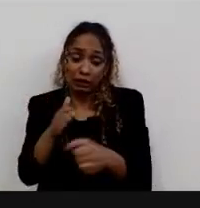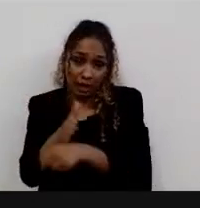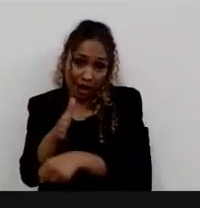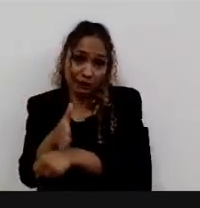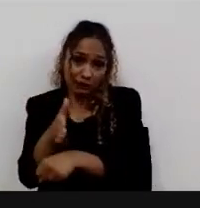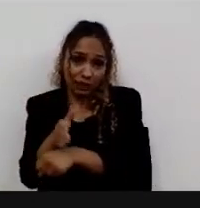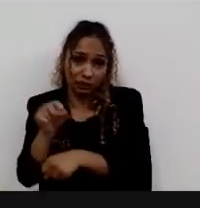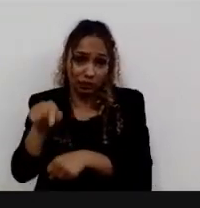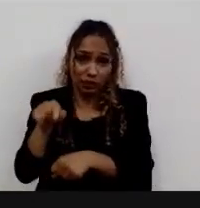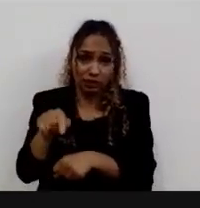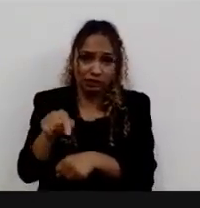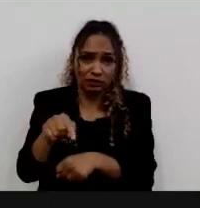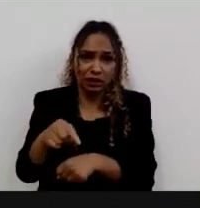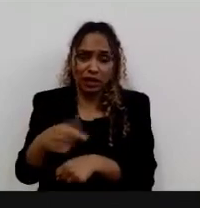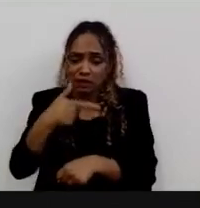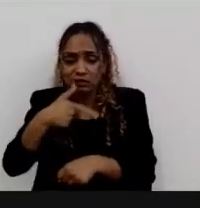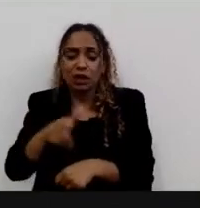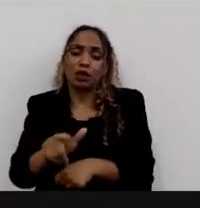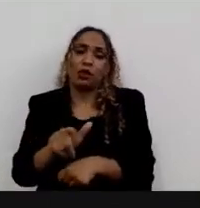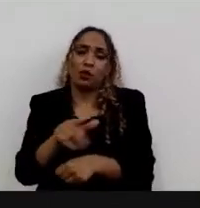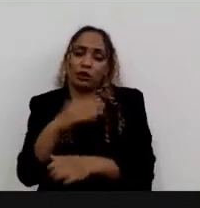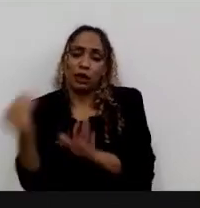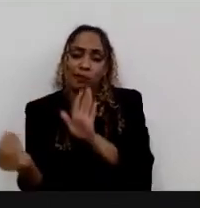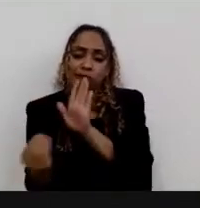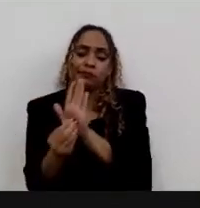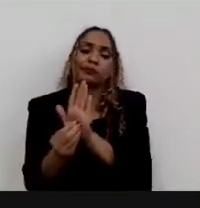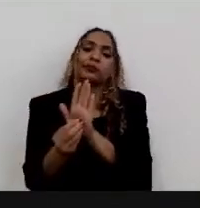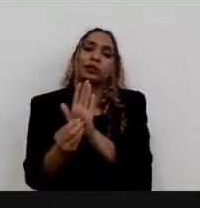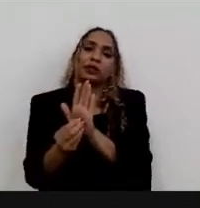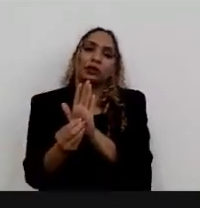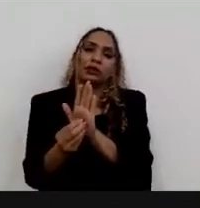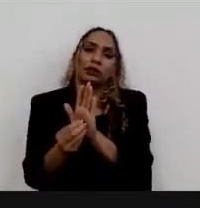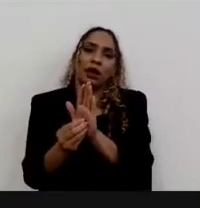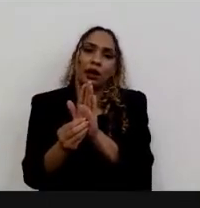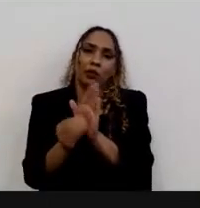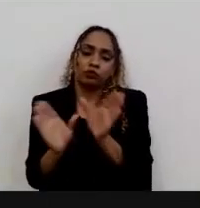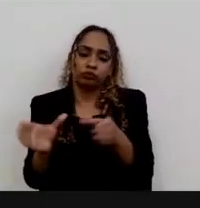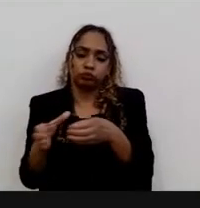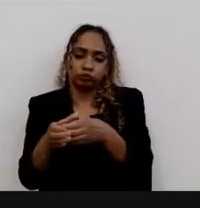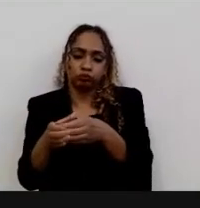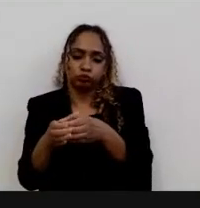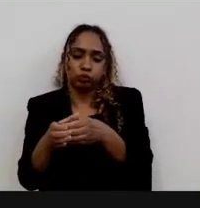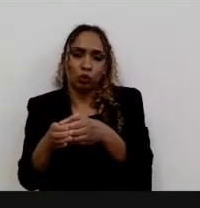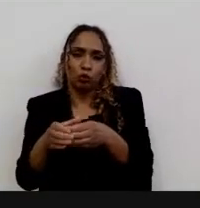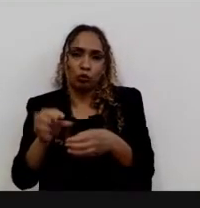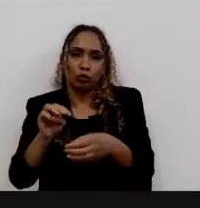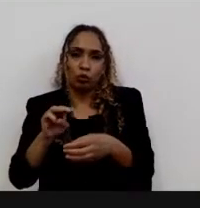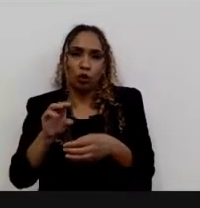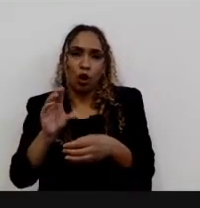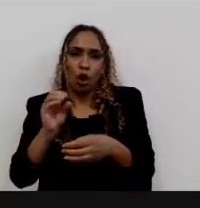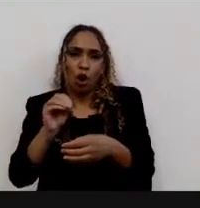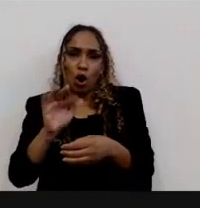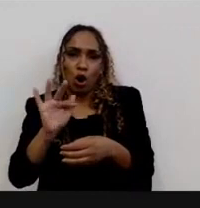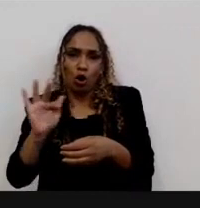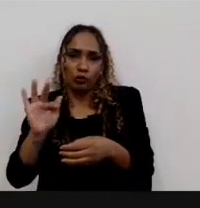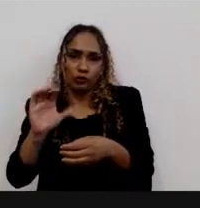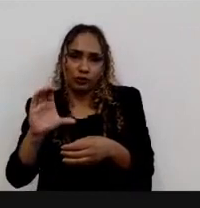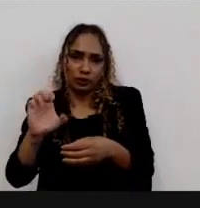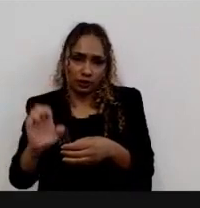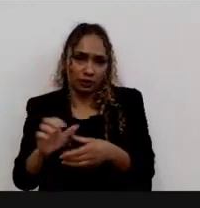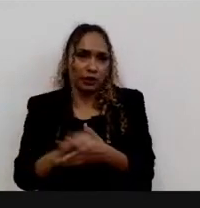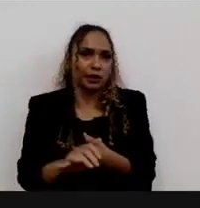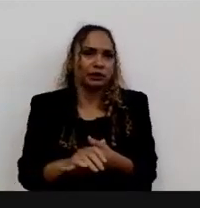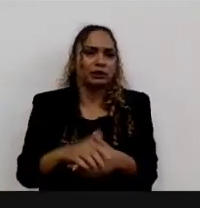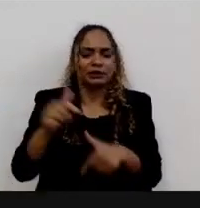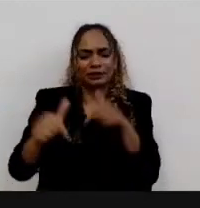possui acesso a essa linguagem, que está plenamente integrada, né, ao pacote Office. E ela é uma linguagem muito boa para automatizar